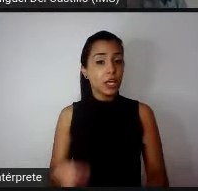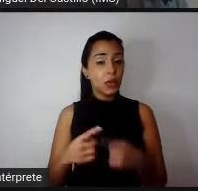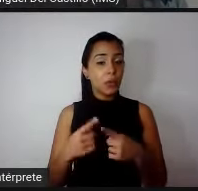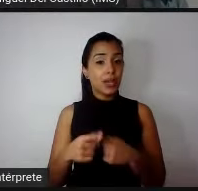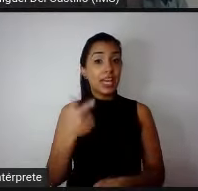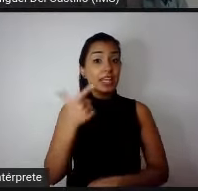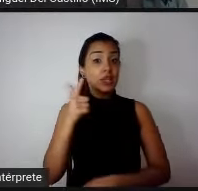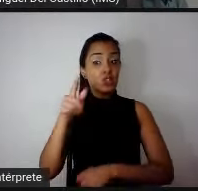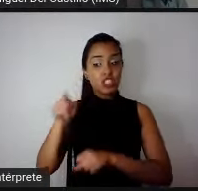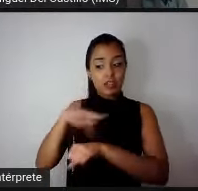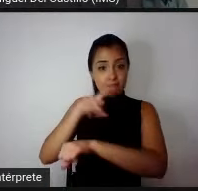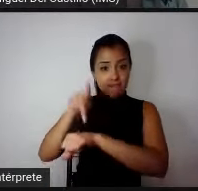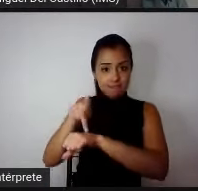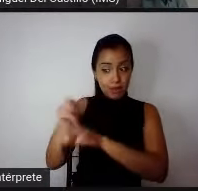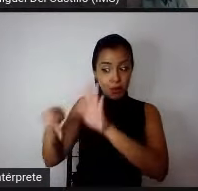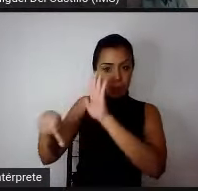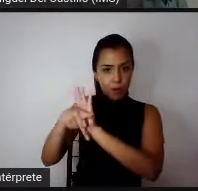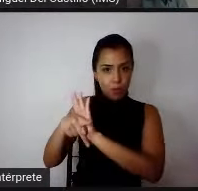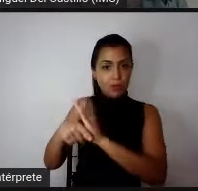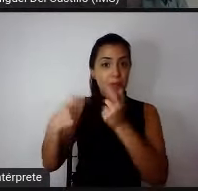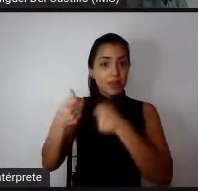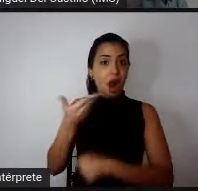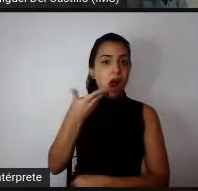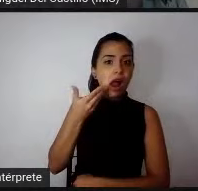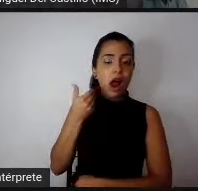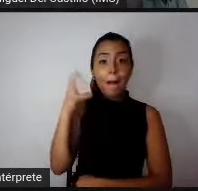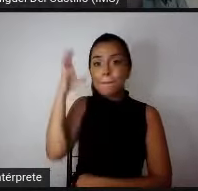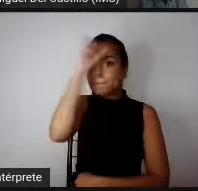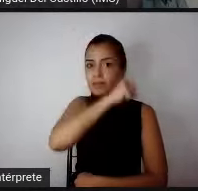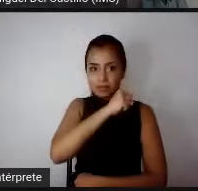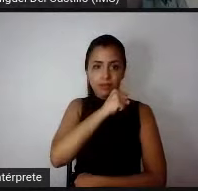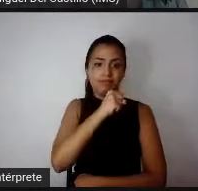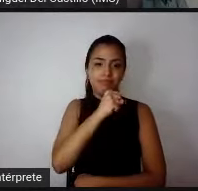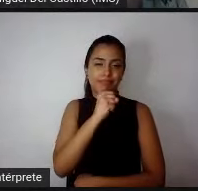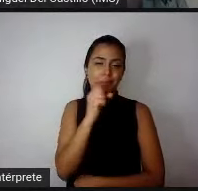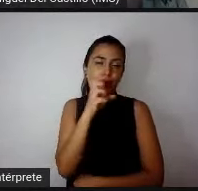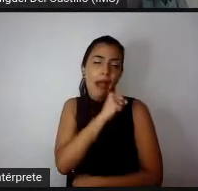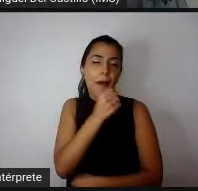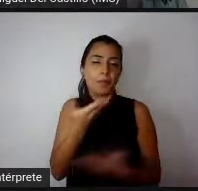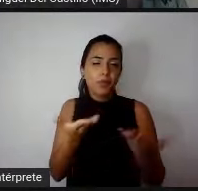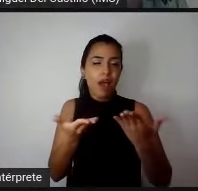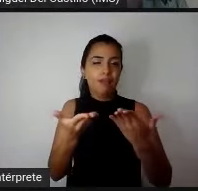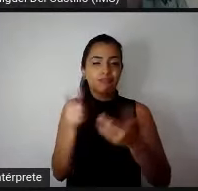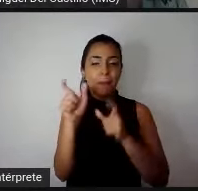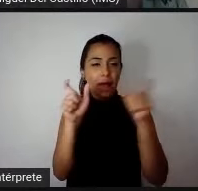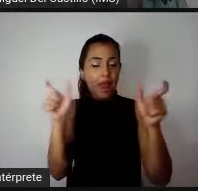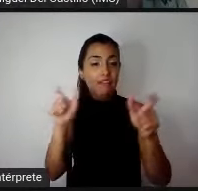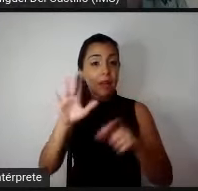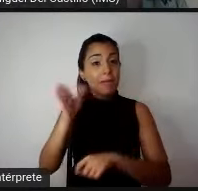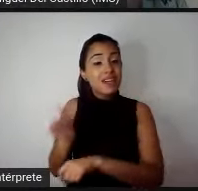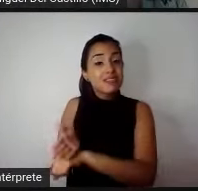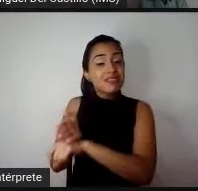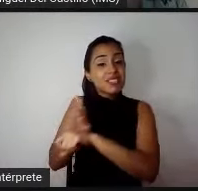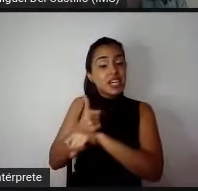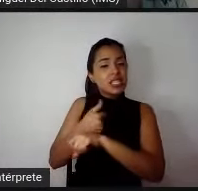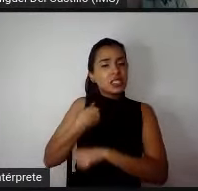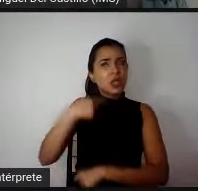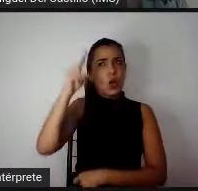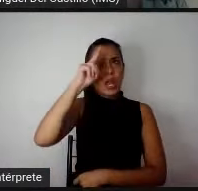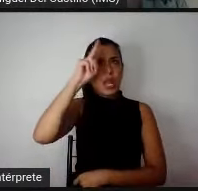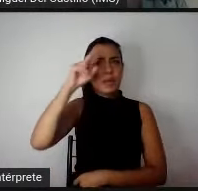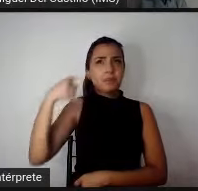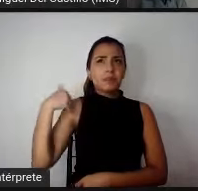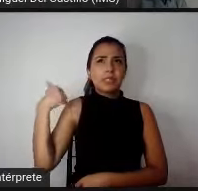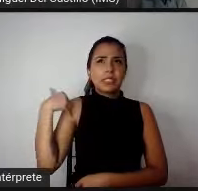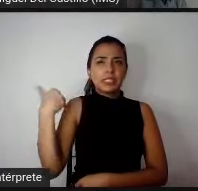palavras. Mas antes disso, eu me lembro de ser um menino de 5 anos já.